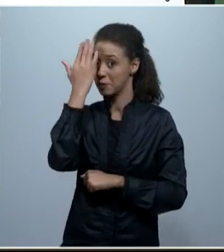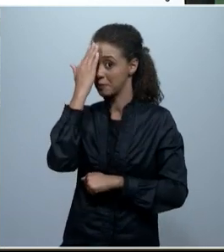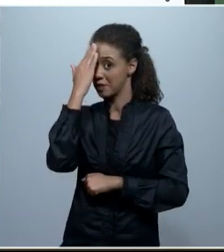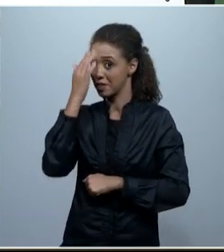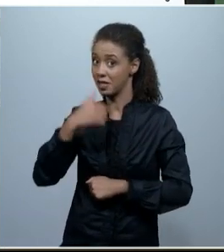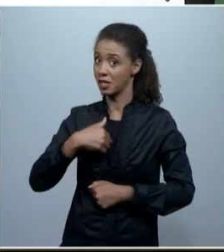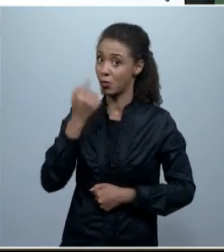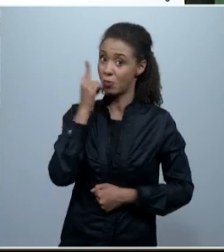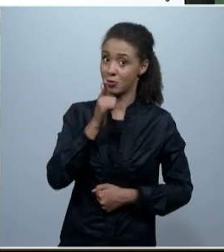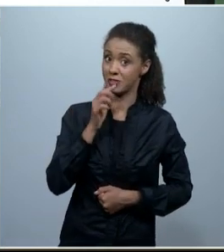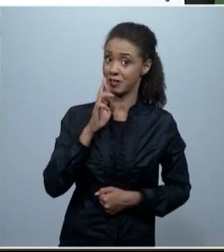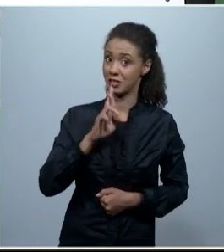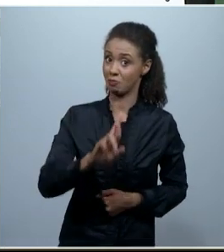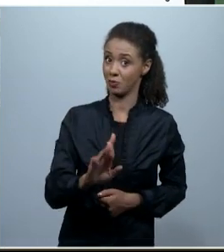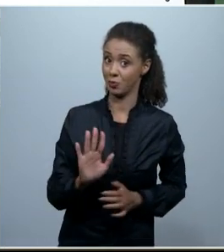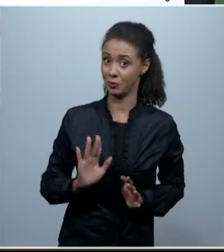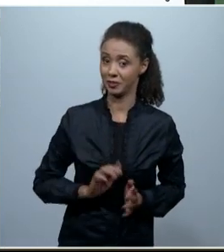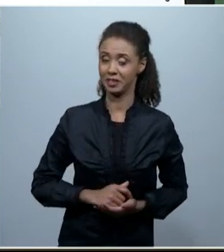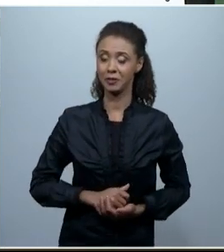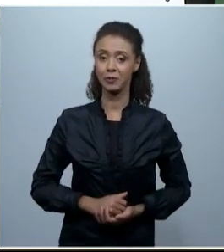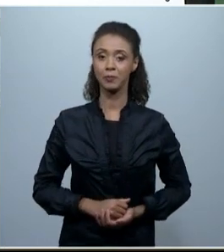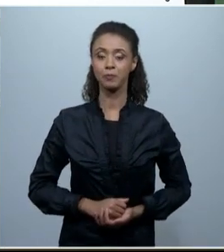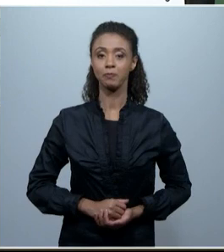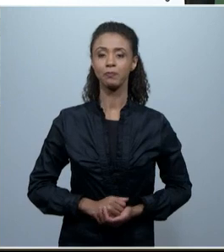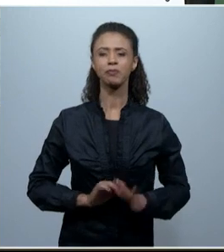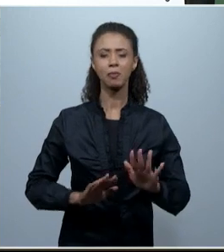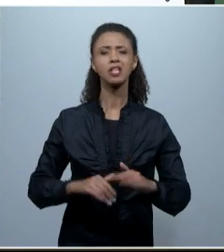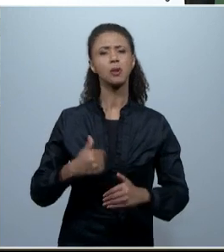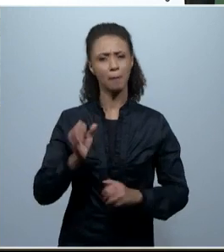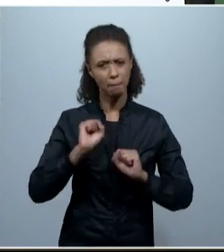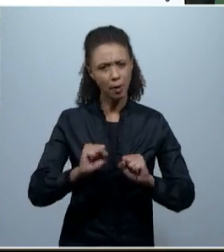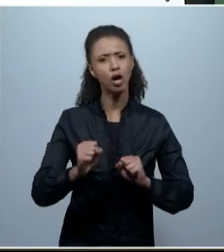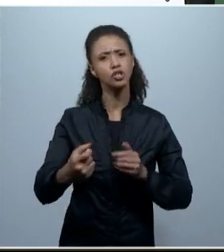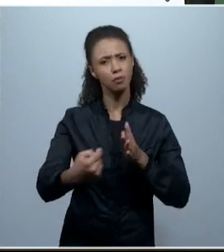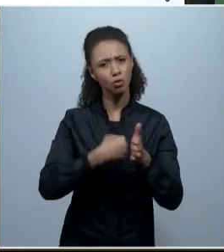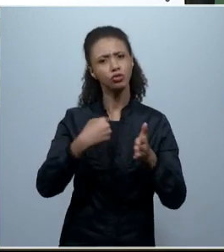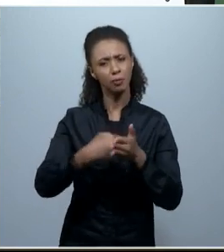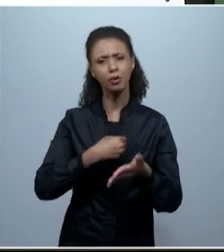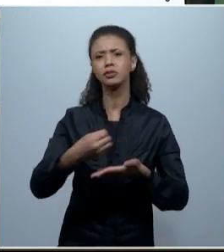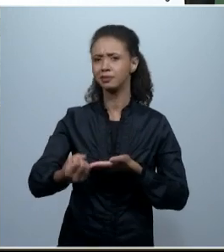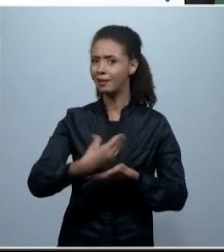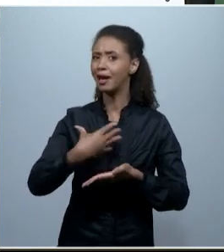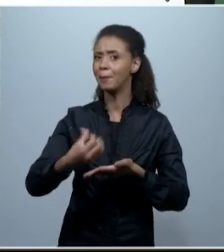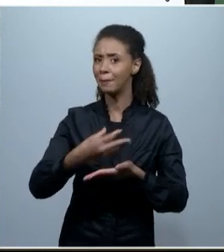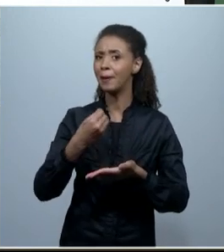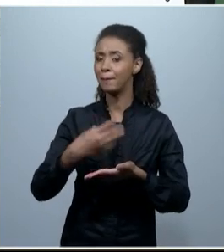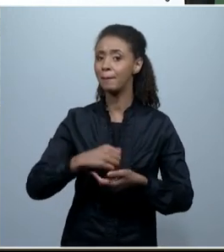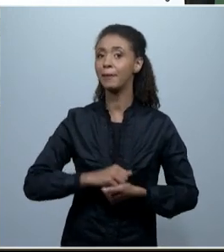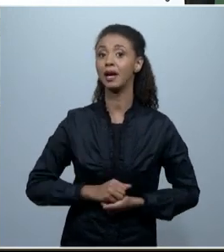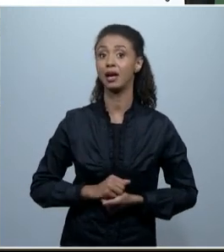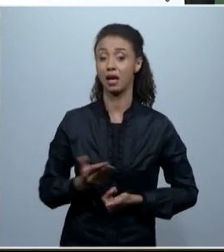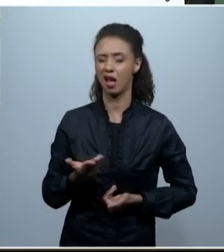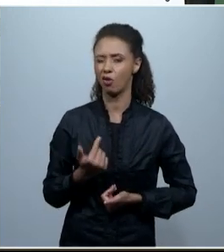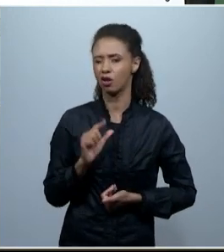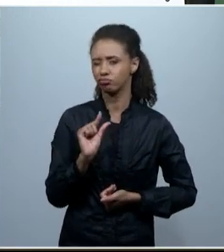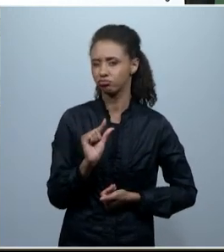espero ter sanado uma parte dessas dúvidas pessoal vai mandando mais perguntas ah e eu vou vamos fazer um breve intervalo e daqui a